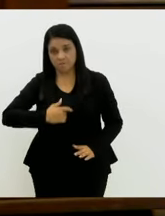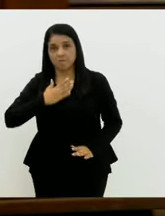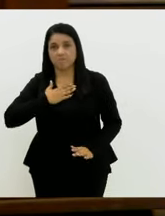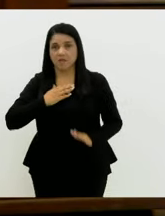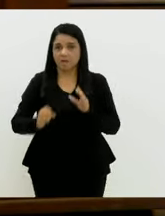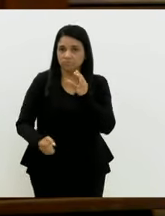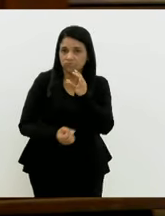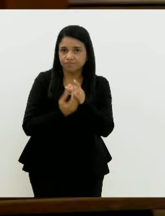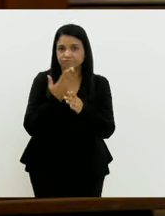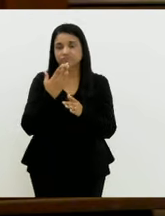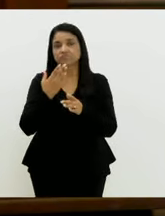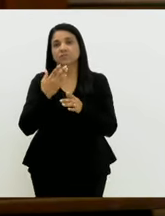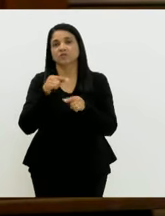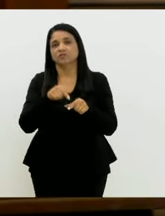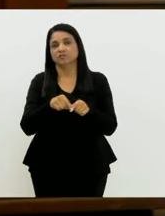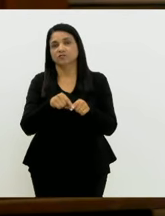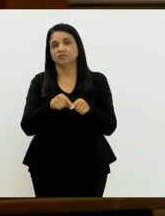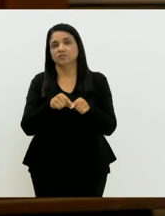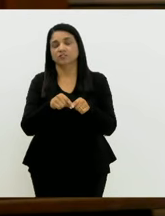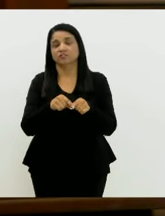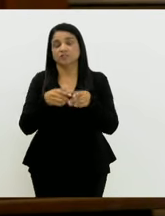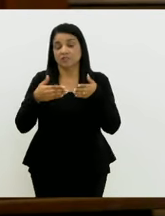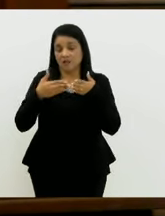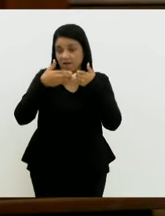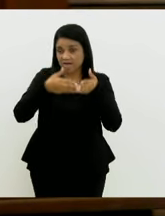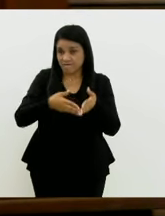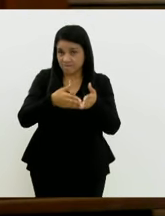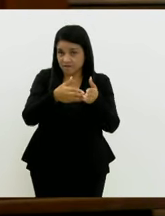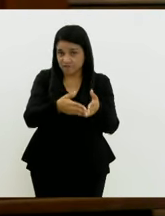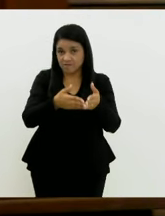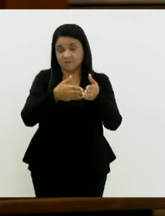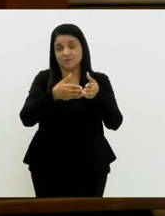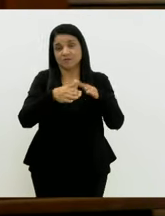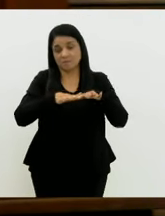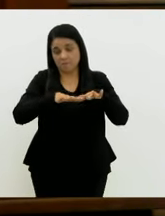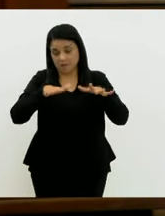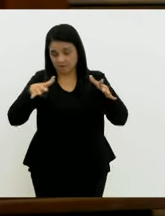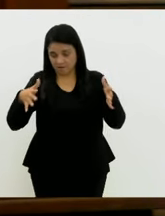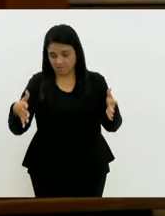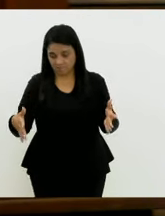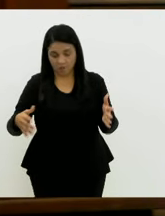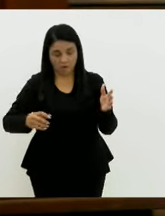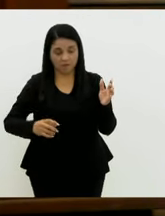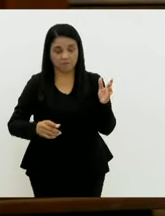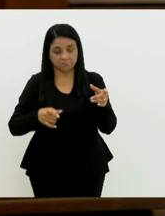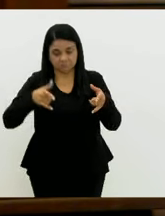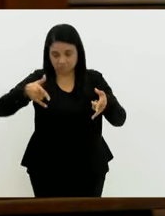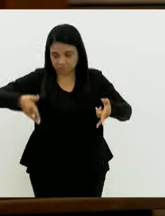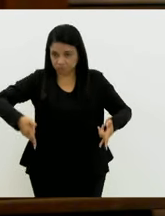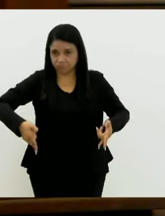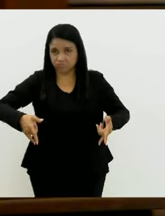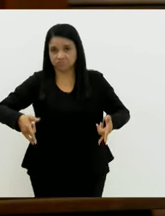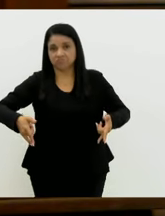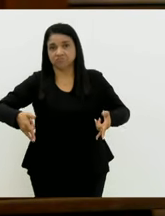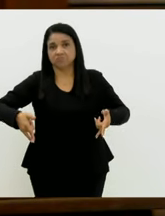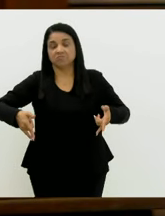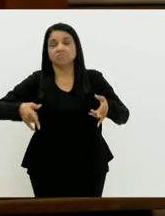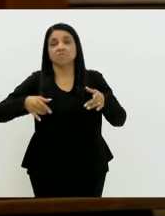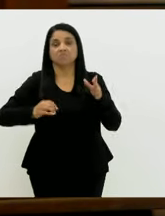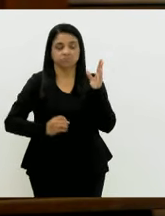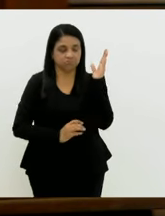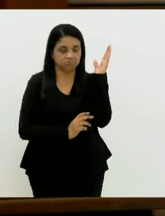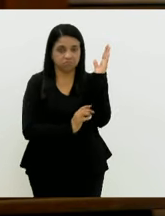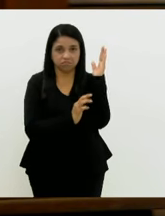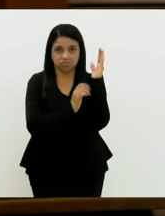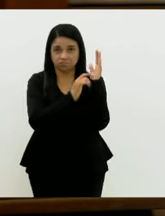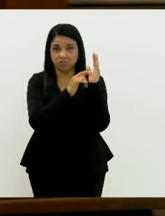descomissionamento de navios, plataformas, embarcações e que fala do incentivo fiscal